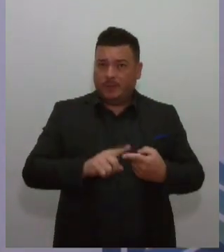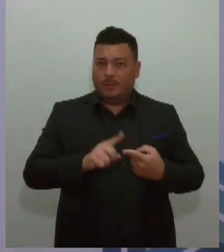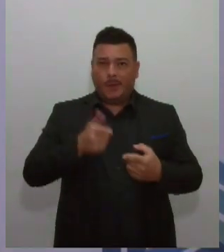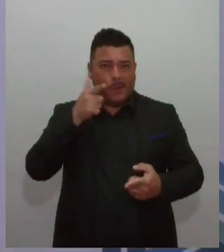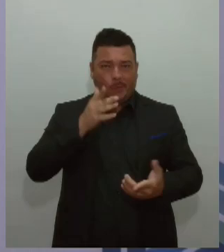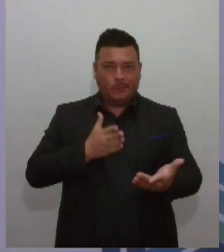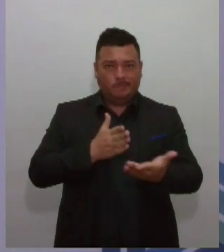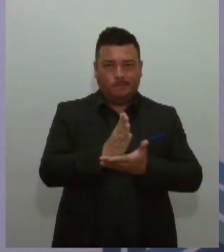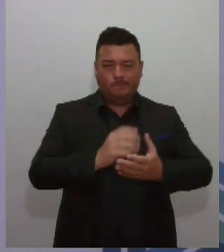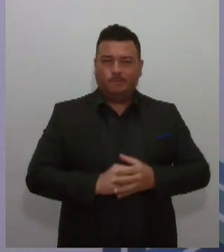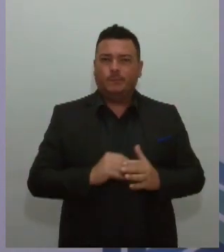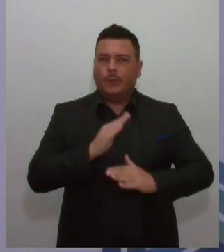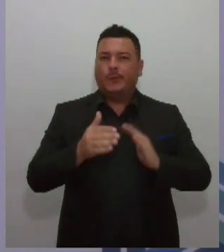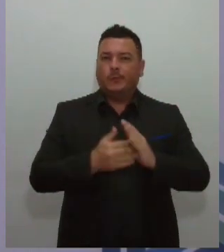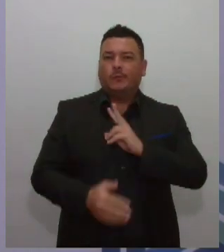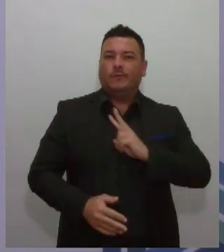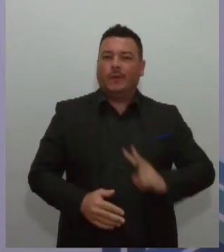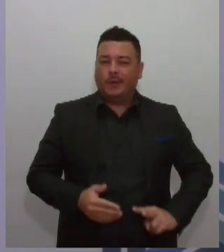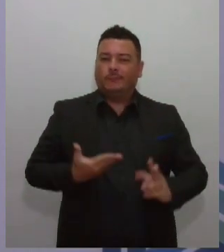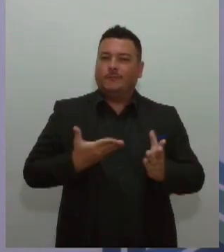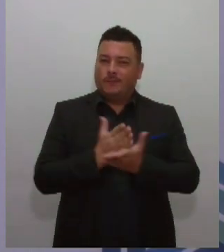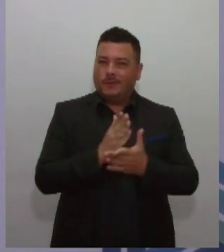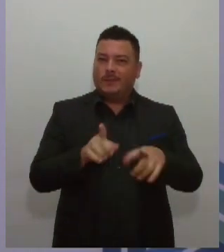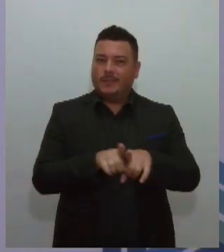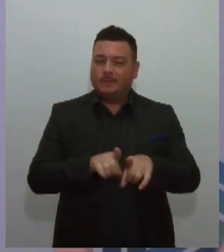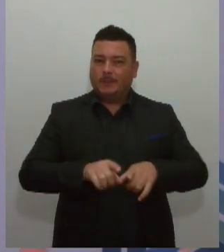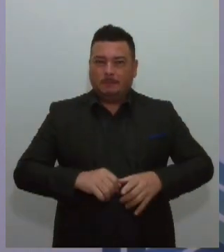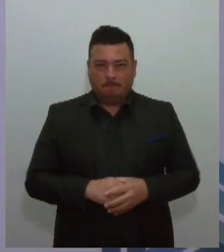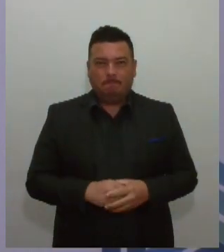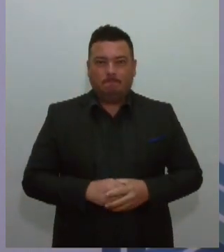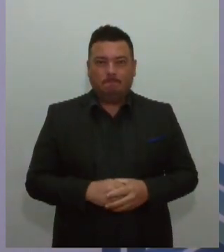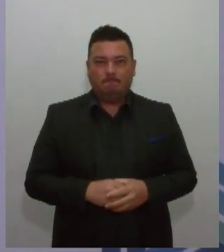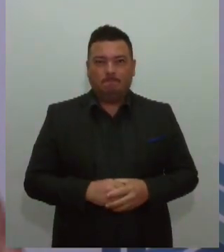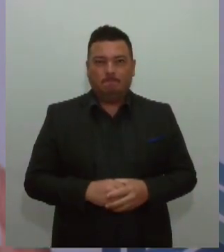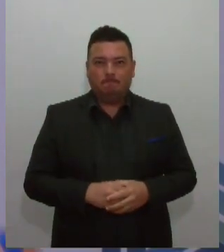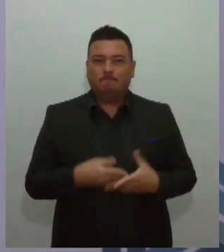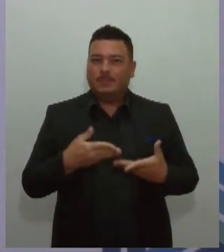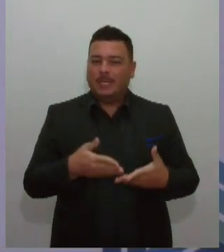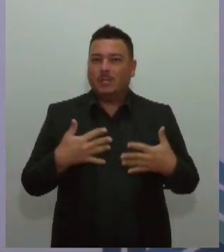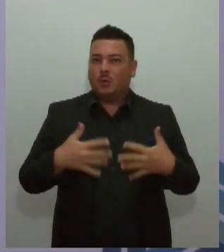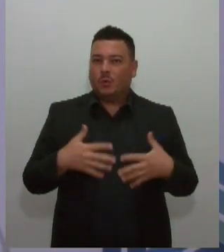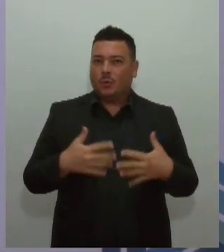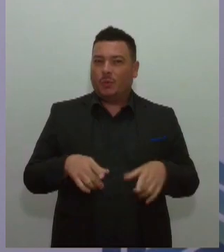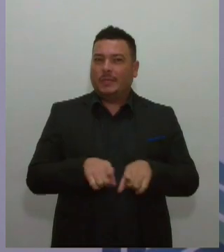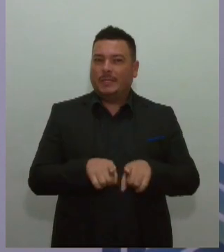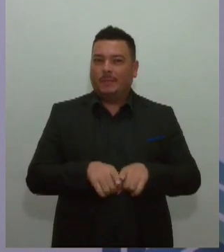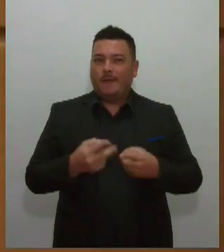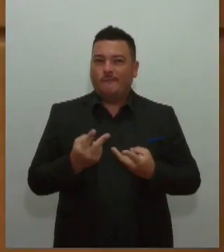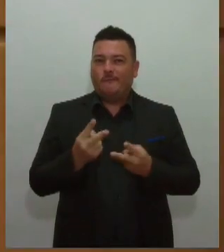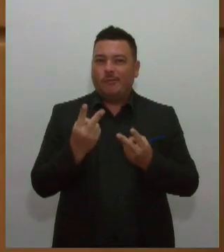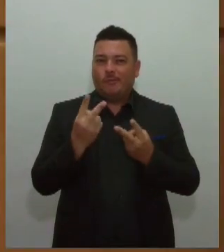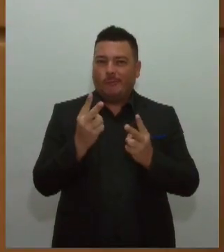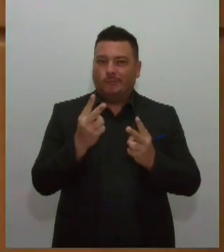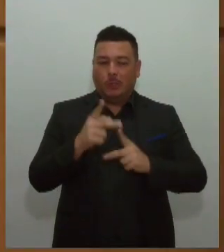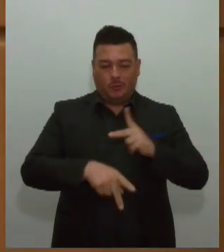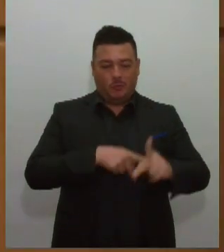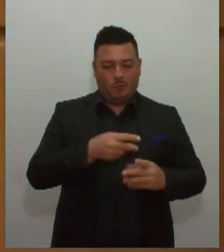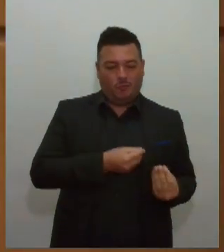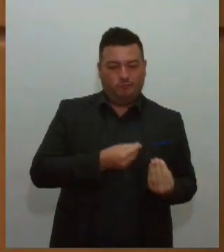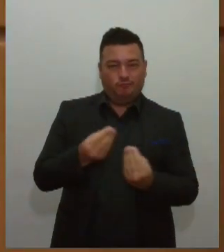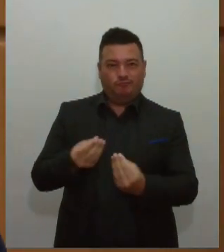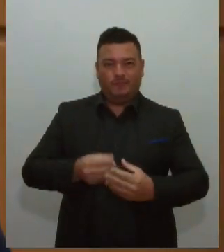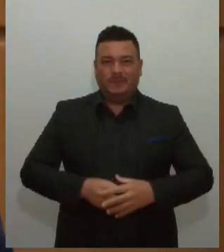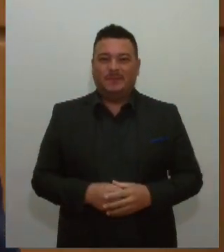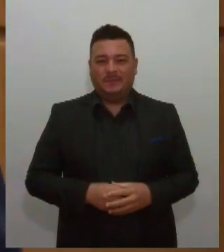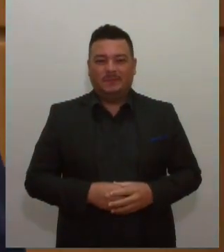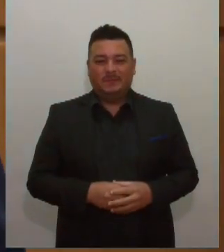vereadores e vereadoras eleitos, com essa grande vitória que o povo deu. Já o deputado Jorginho